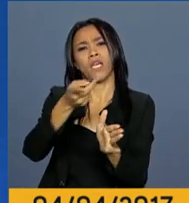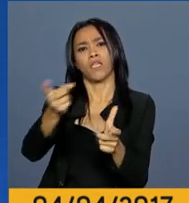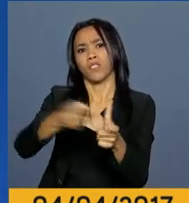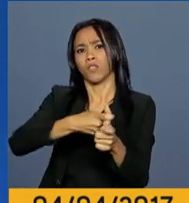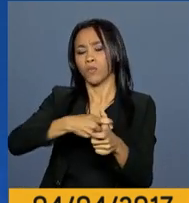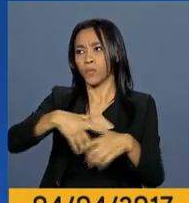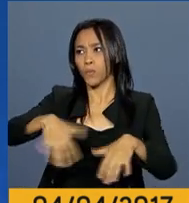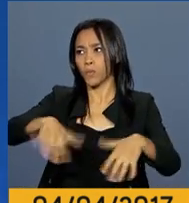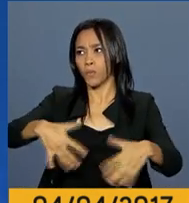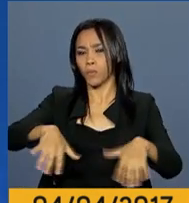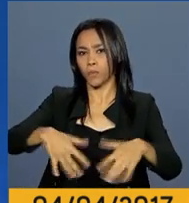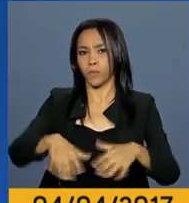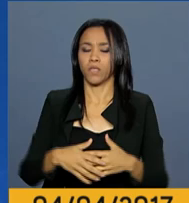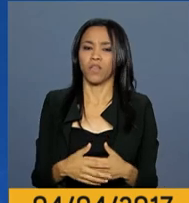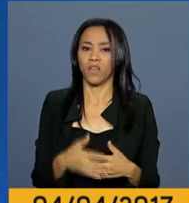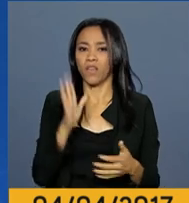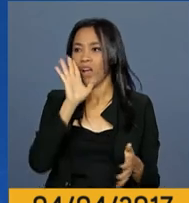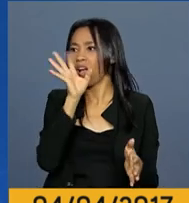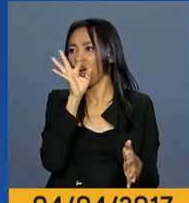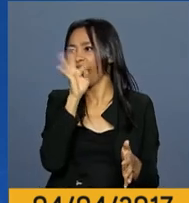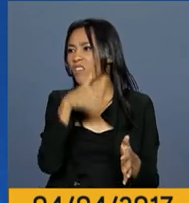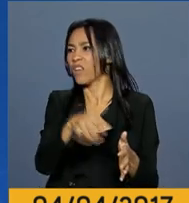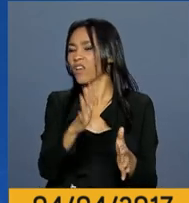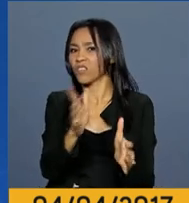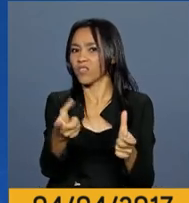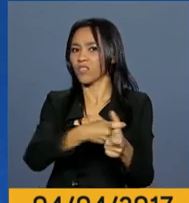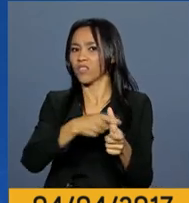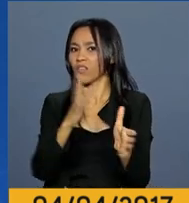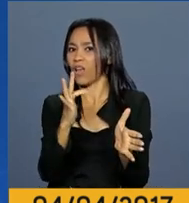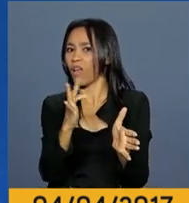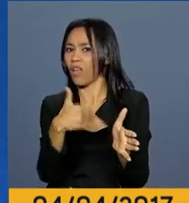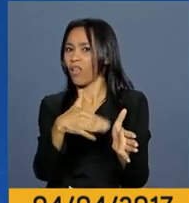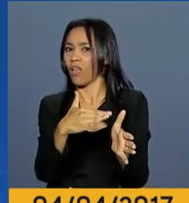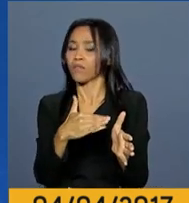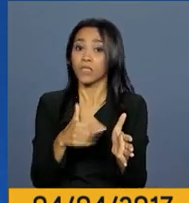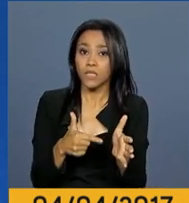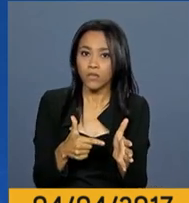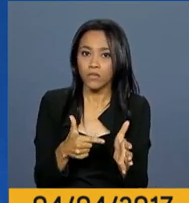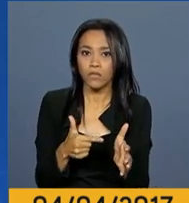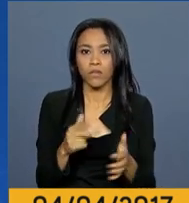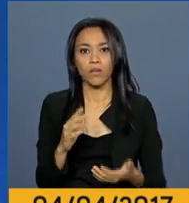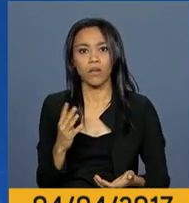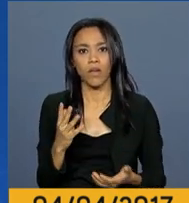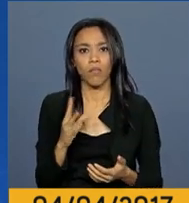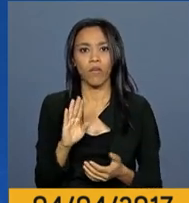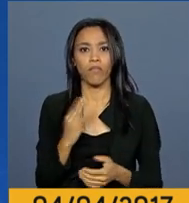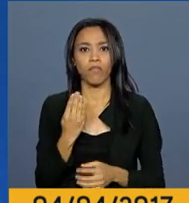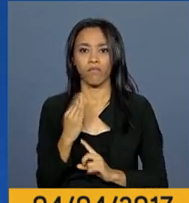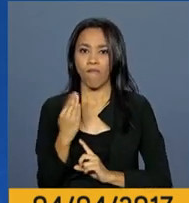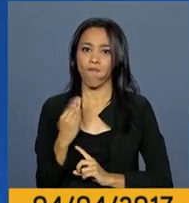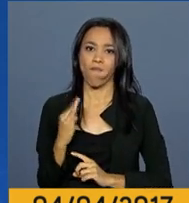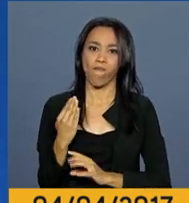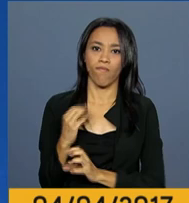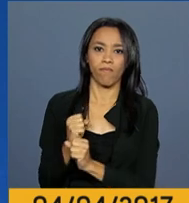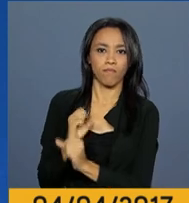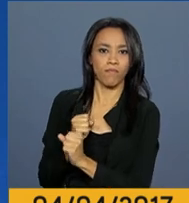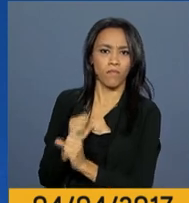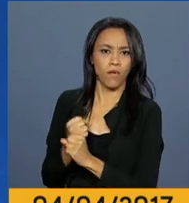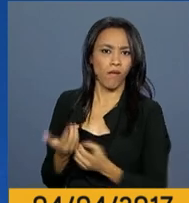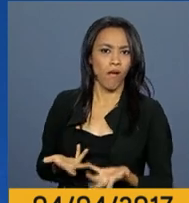gigantesco. E negá-lo, né, negar esse déficit, é recorrer a uma falsa contabilidade. Nossa